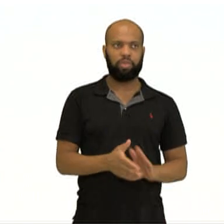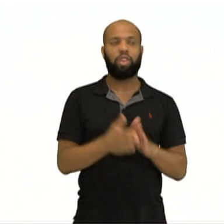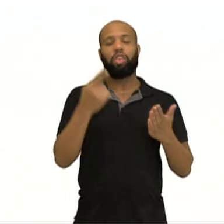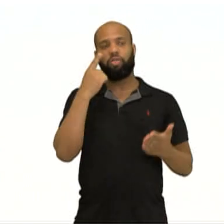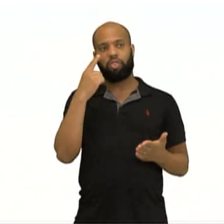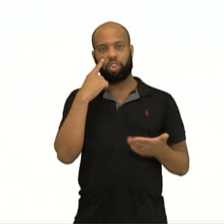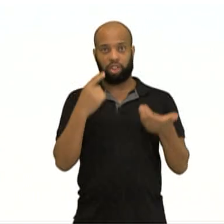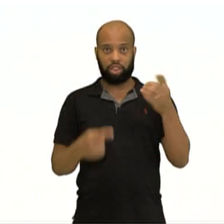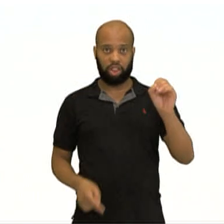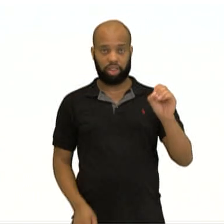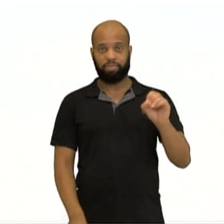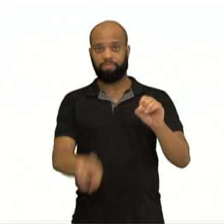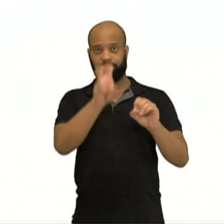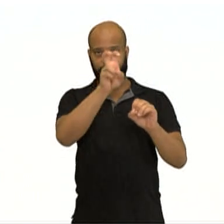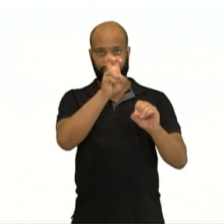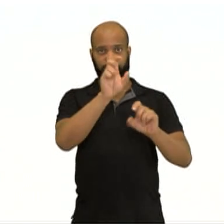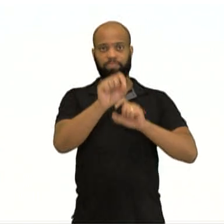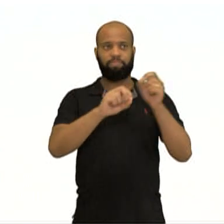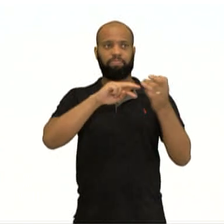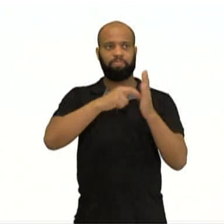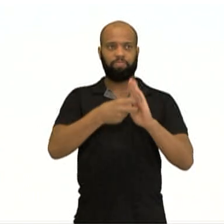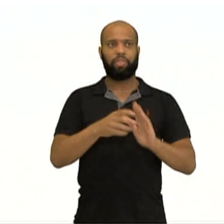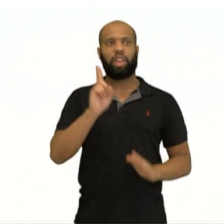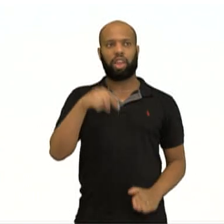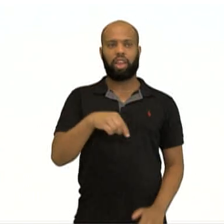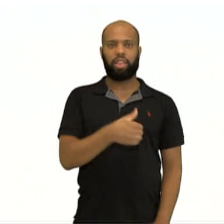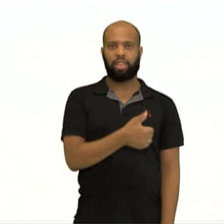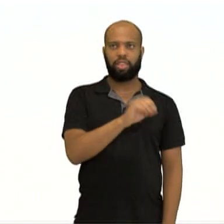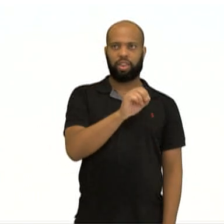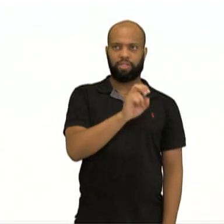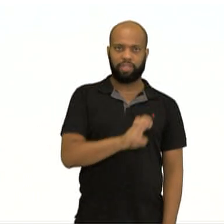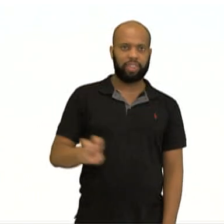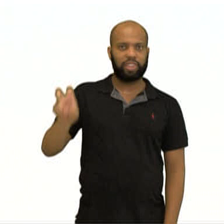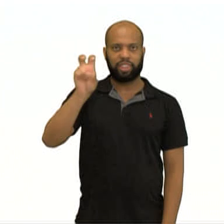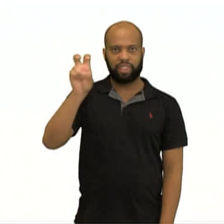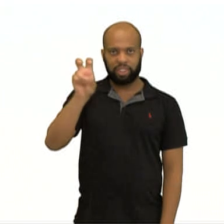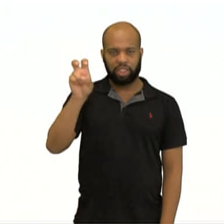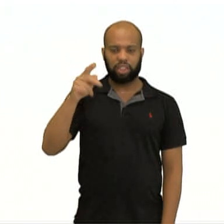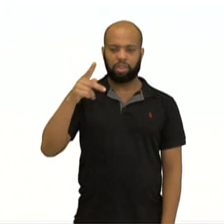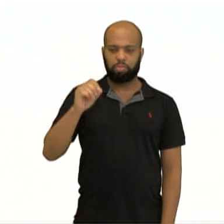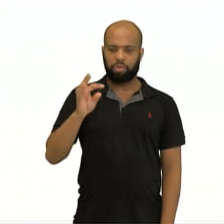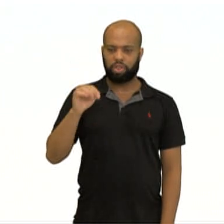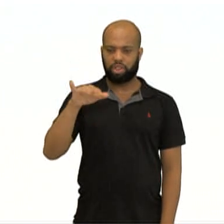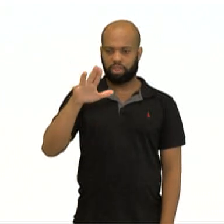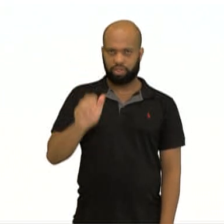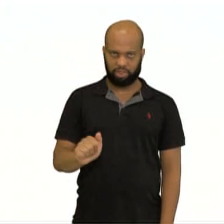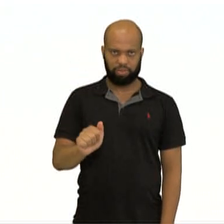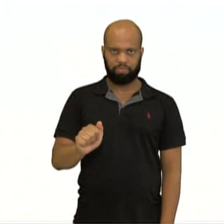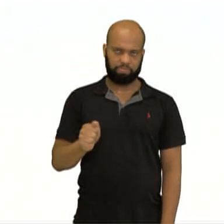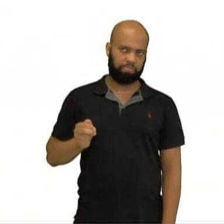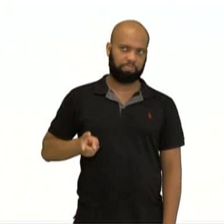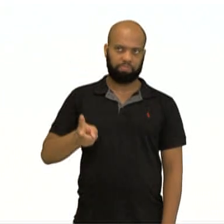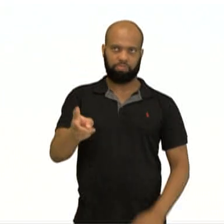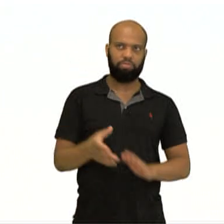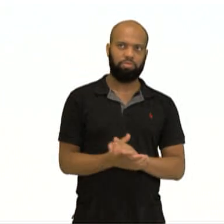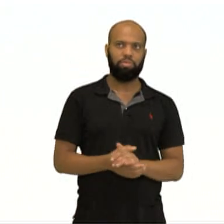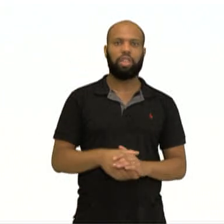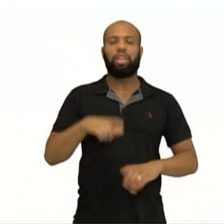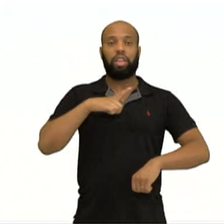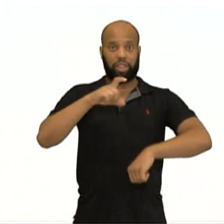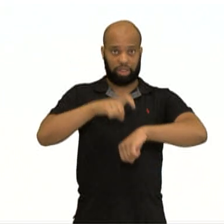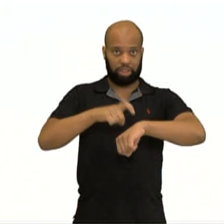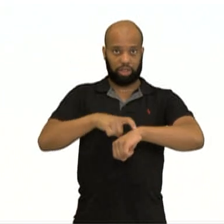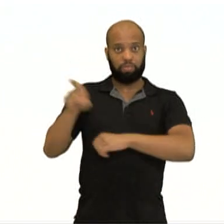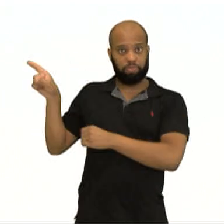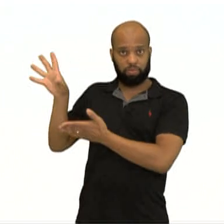5, eu posso dizer que é 10 elevado à quinta potência ou quinta potência de 10 e assim por diante. Vou dar um tempo para vocês